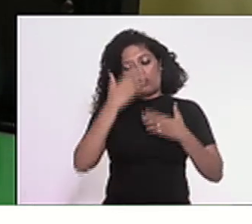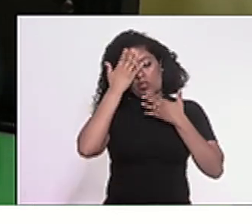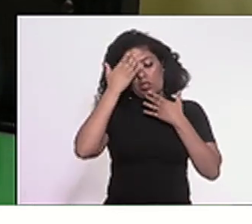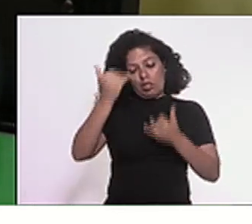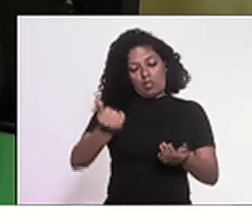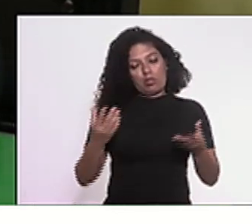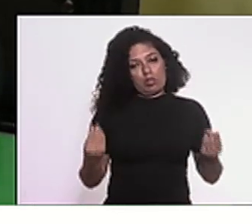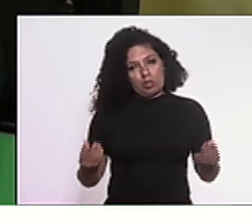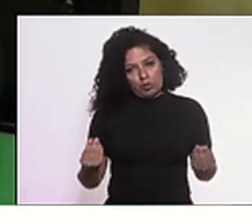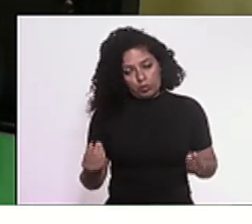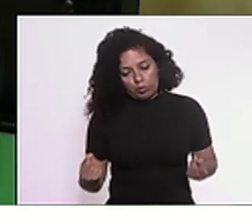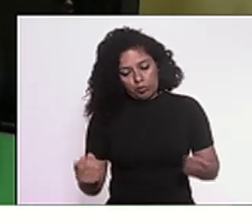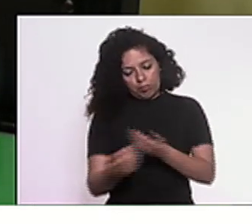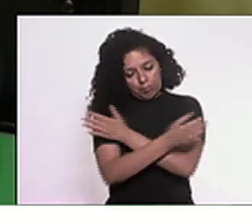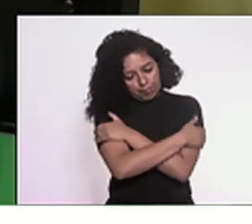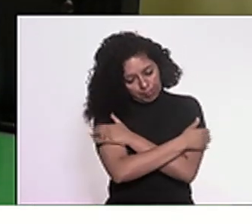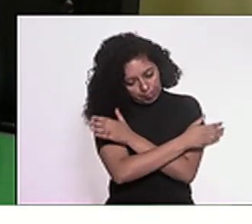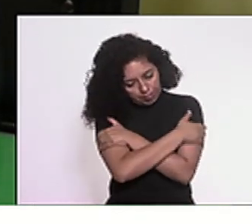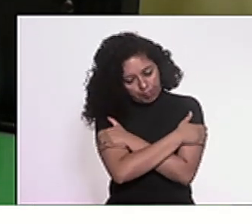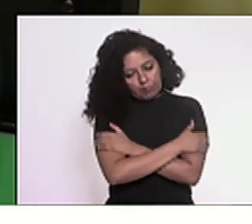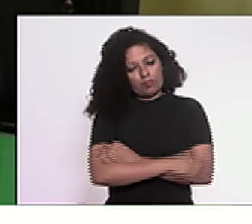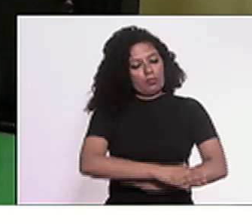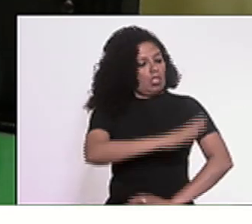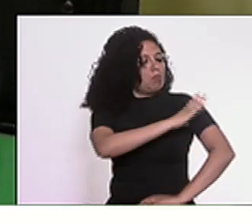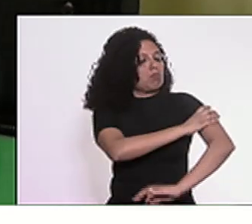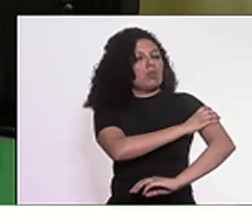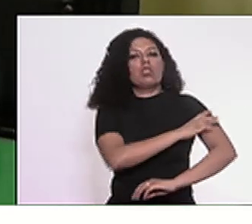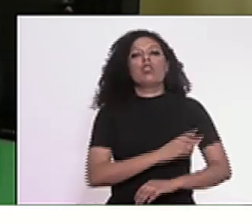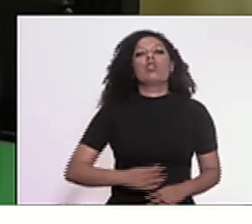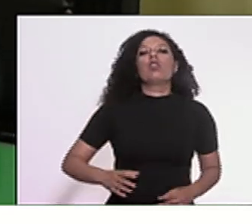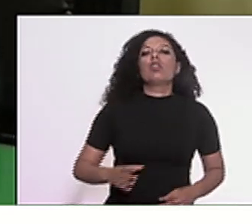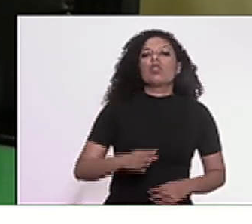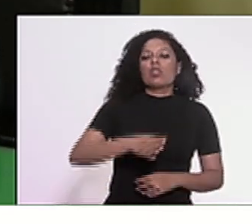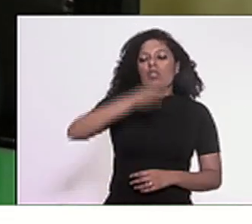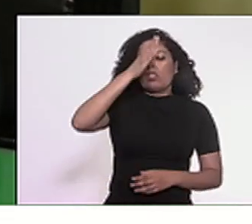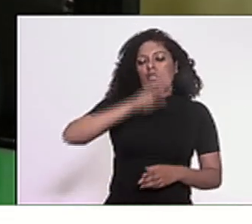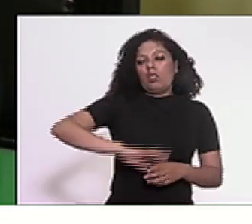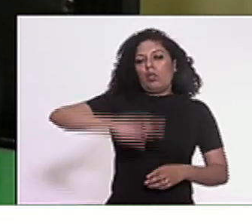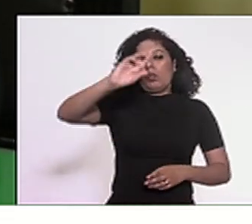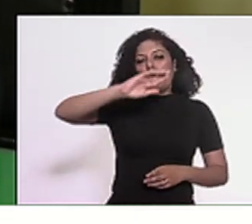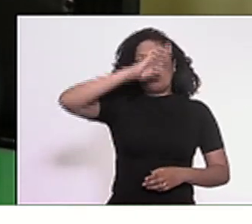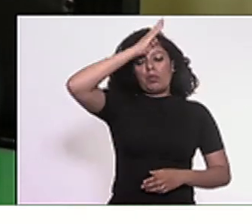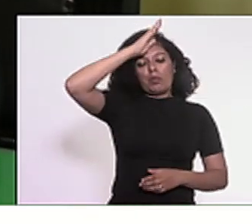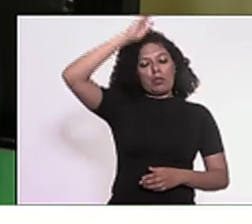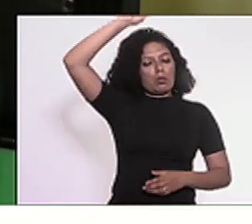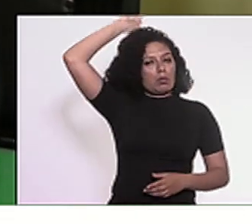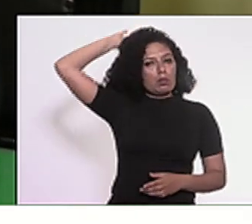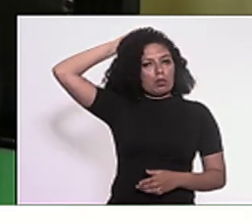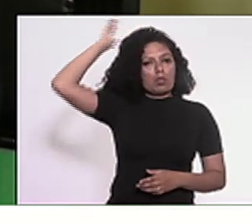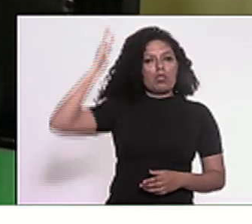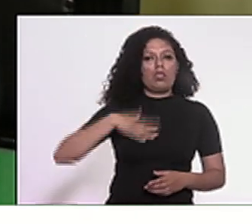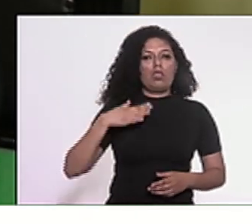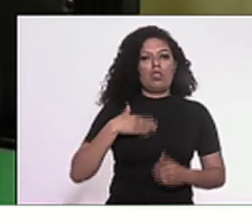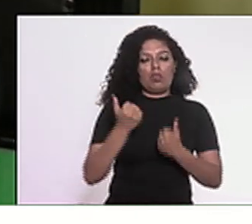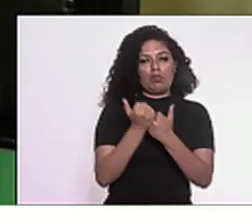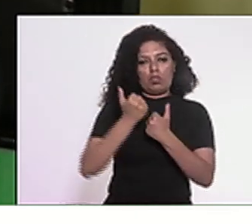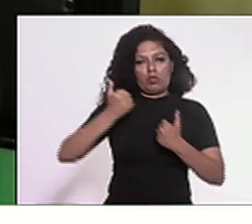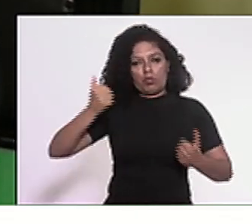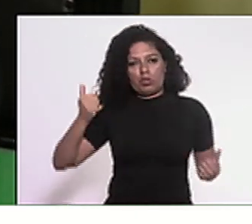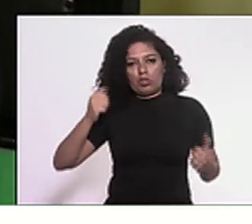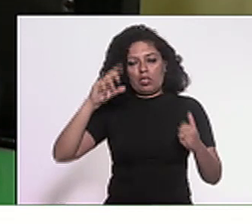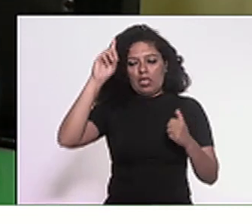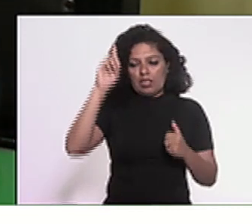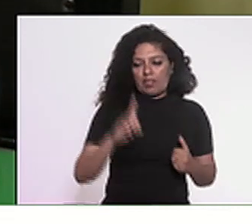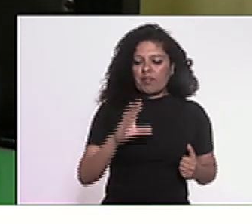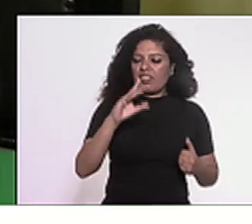muito ao senhor, leve o nosso abraço ao comandante Robadey. A gente tem um carinho muito grande com ele aqui. Eu sou vice-presidente da Comissão de Defesa